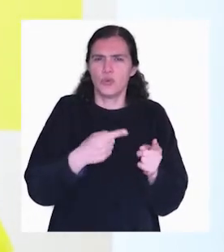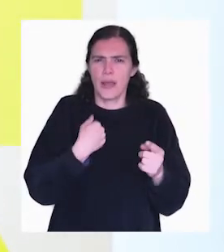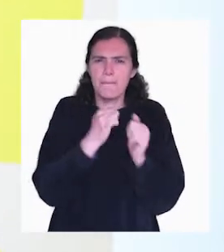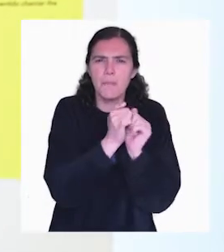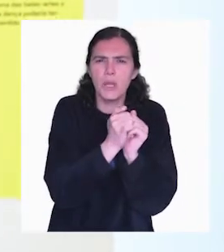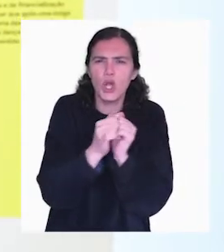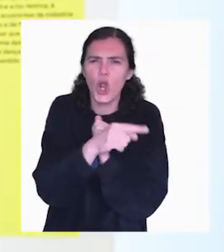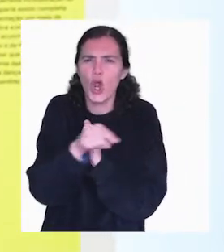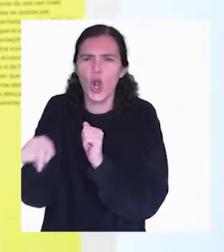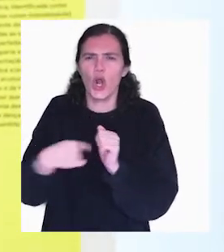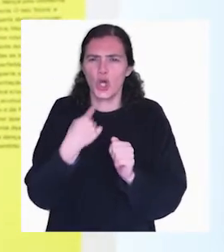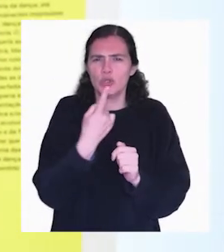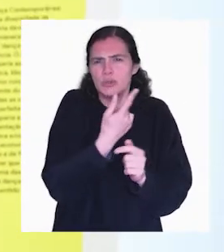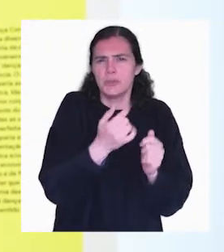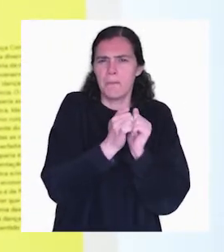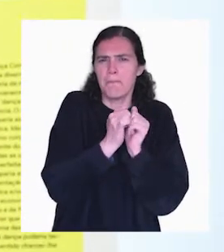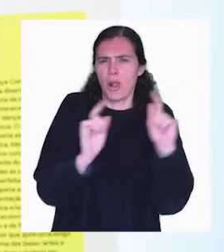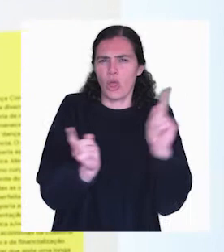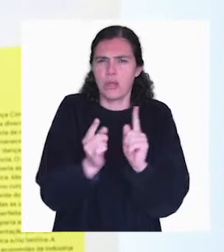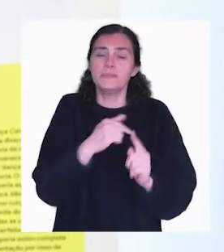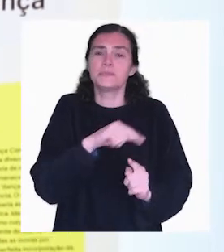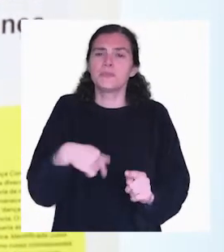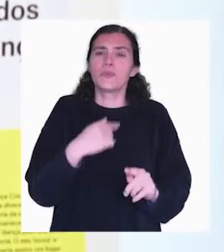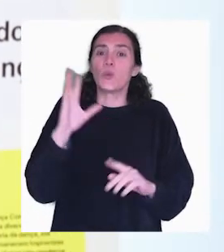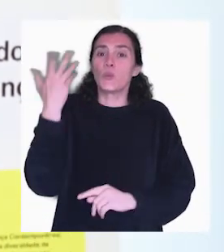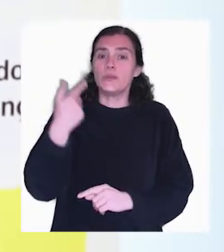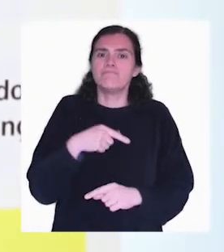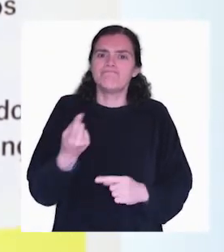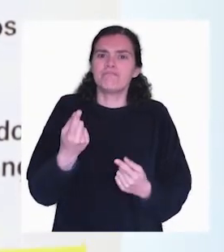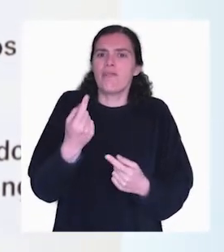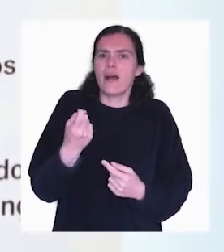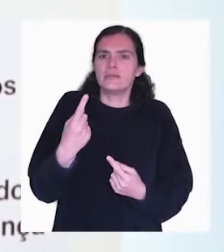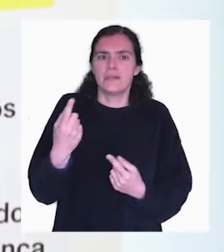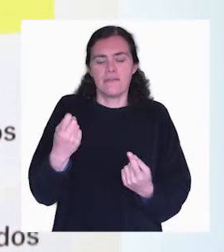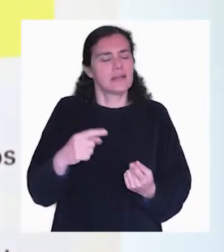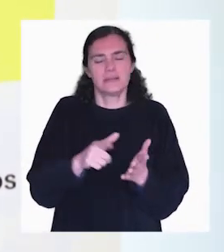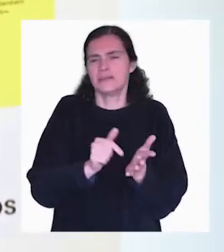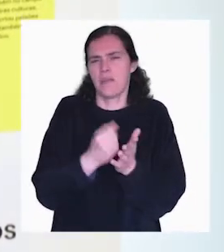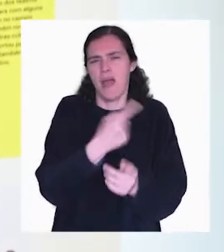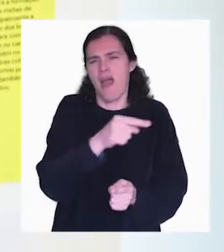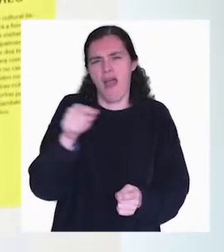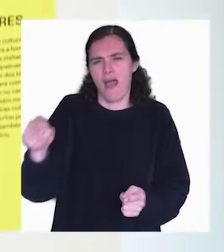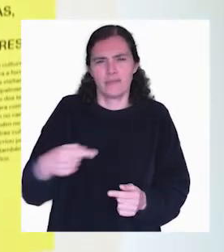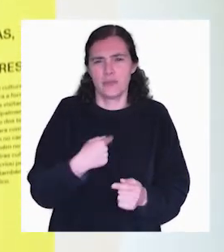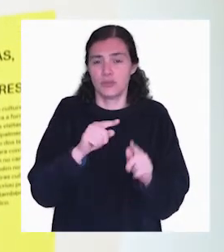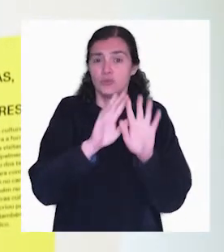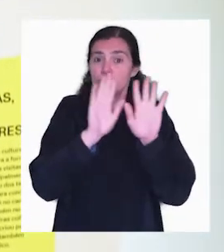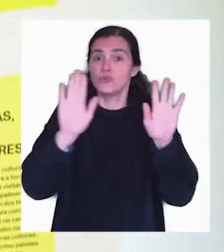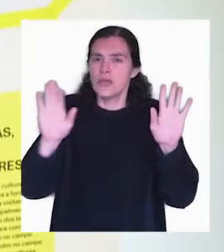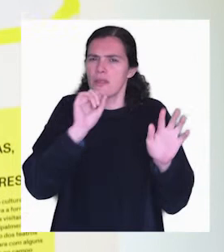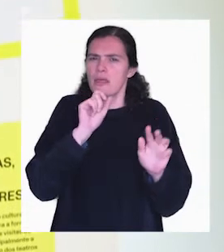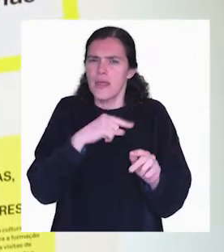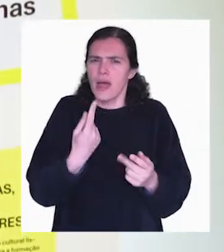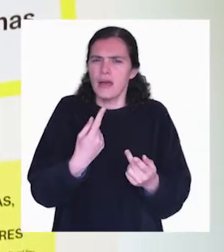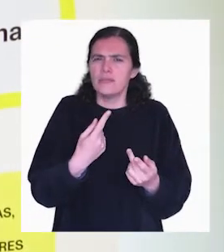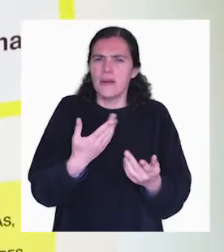papelinhos, aquilo que nós chamamos de verbetes, e quando faltava, e a falta é uma coisa permanente, ou seja, este é um dispositivo que permite encontrar, tornar